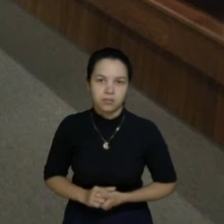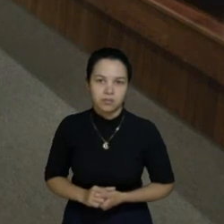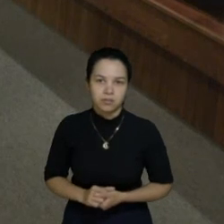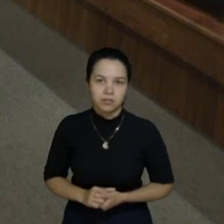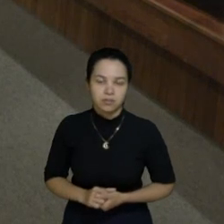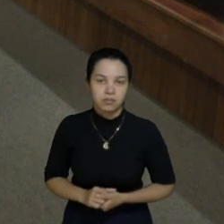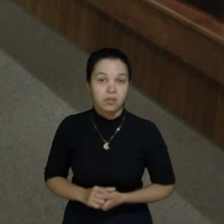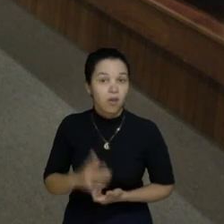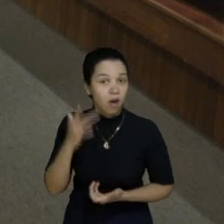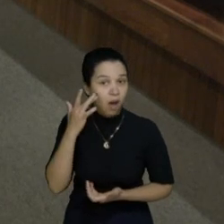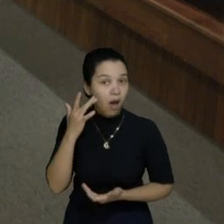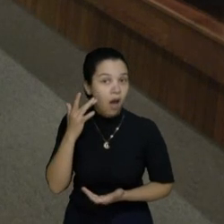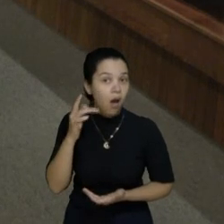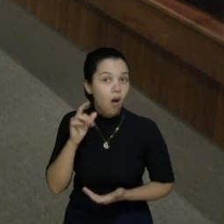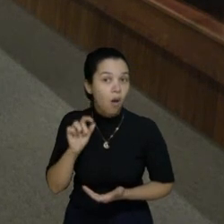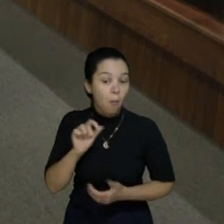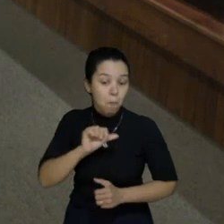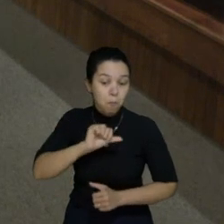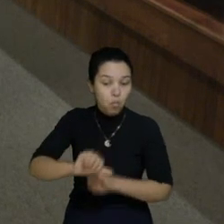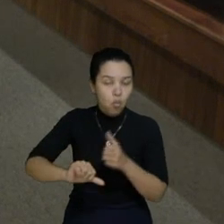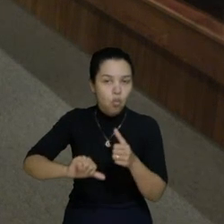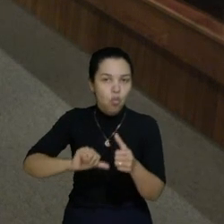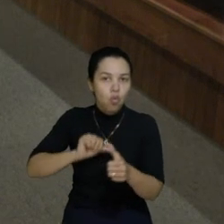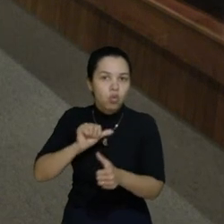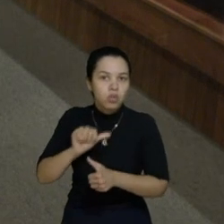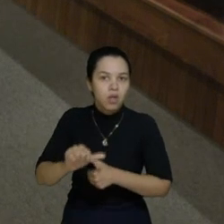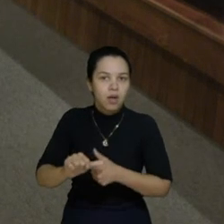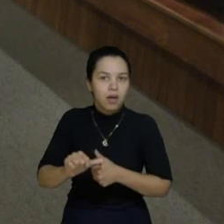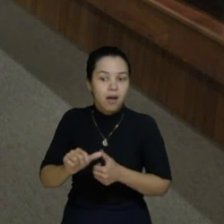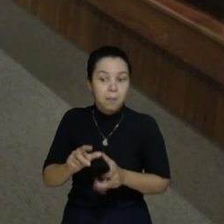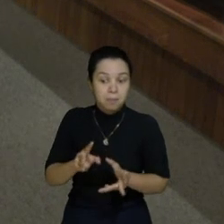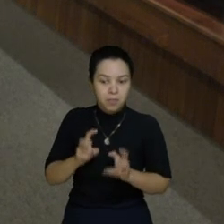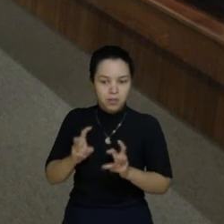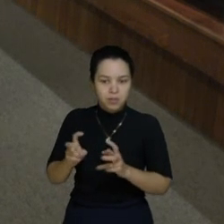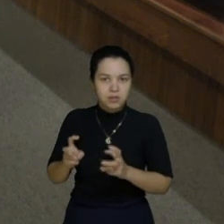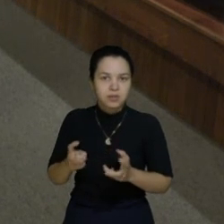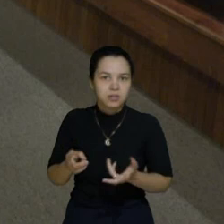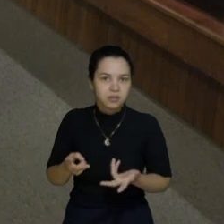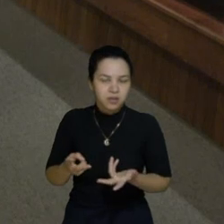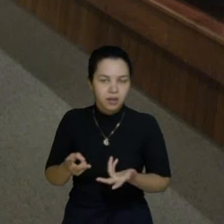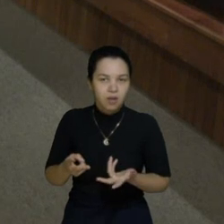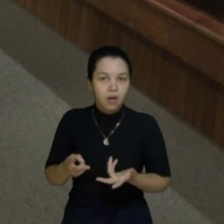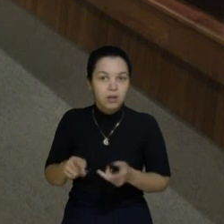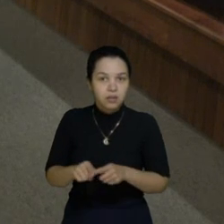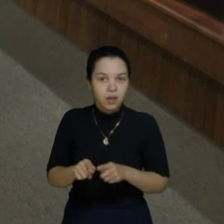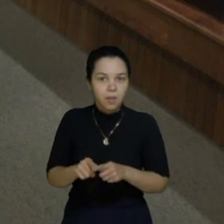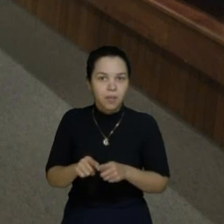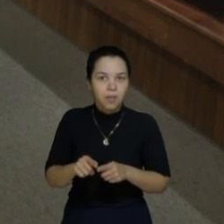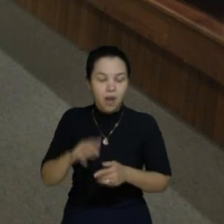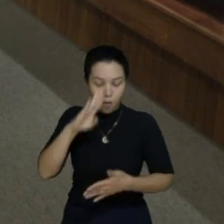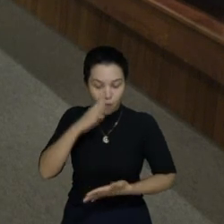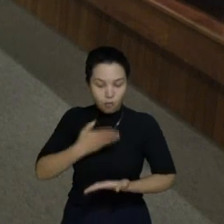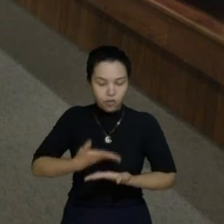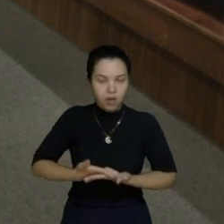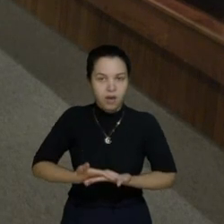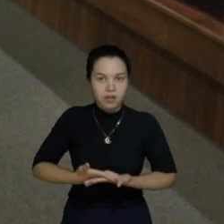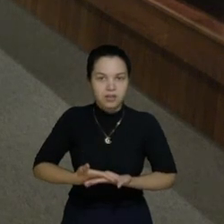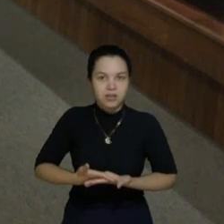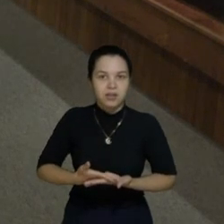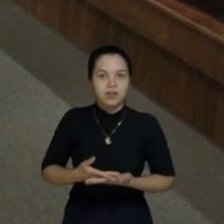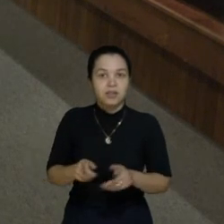eu acho que muda a a percepção que ele tem dele mesmo muda a relação dele com a